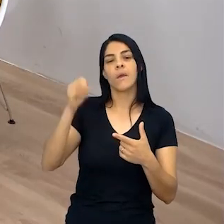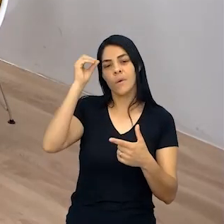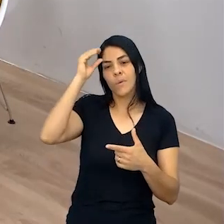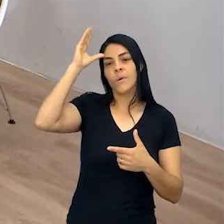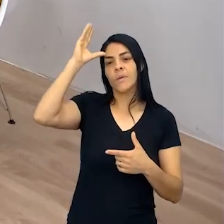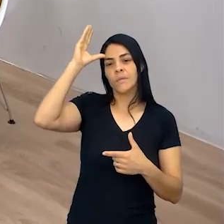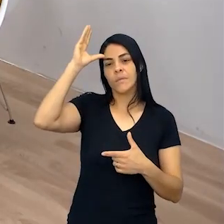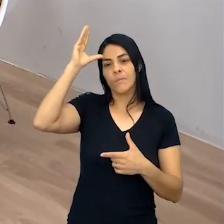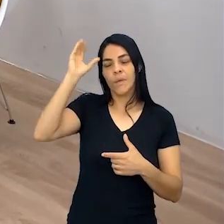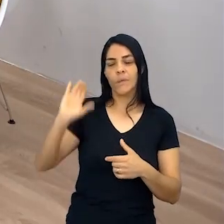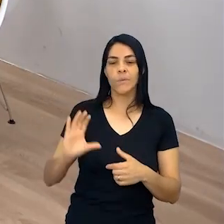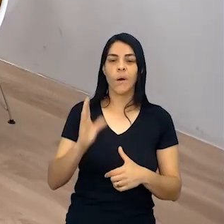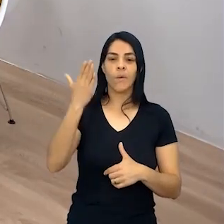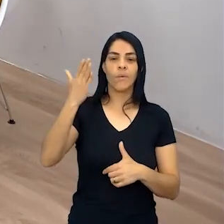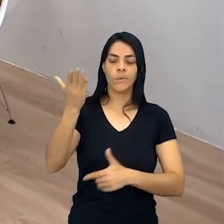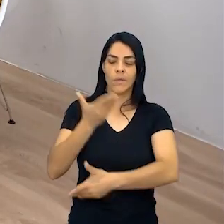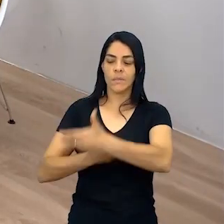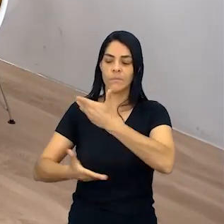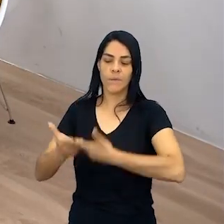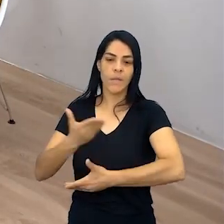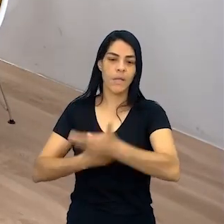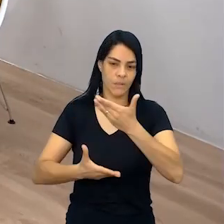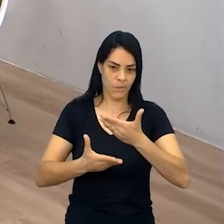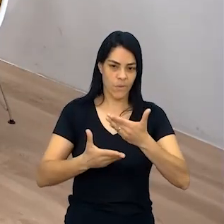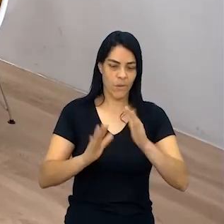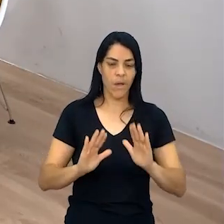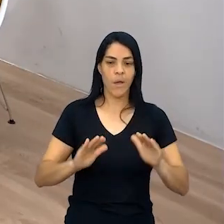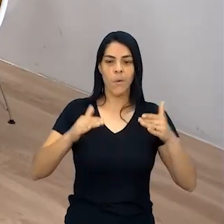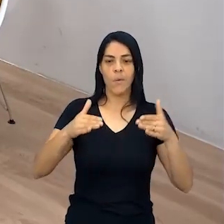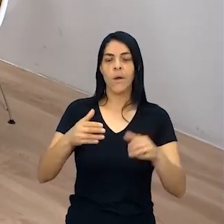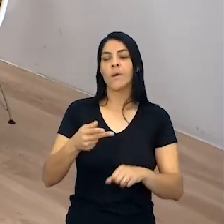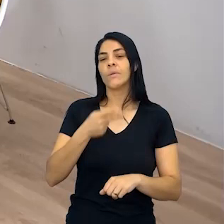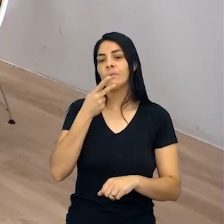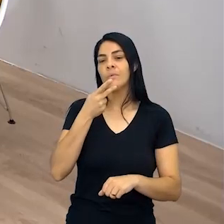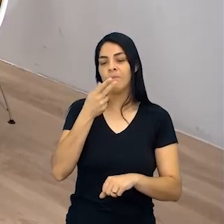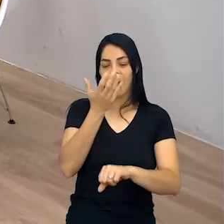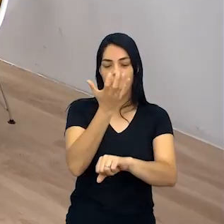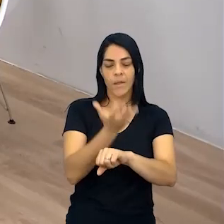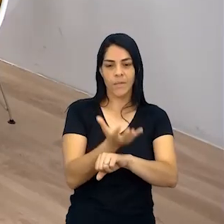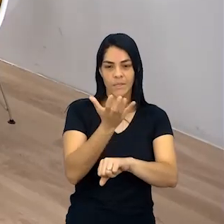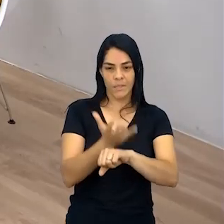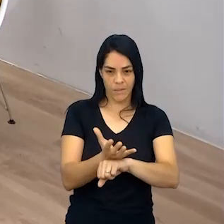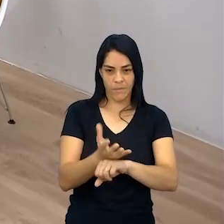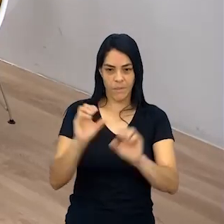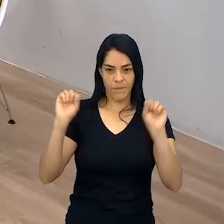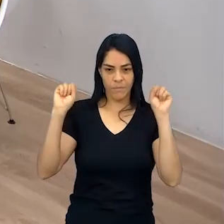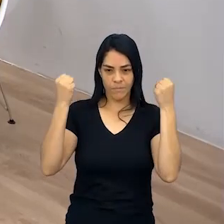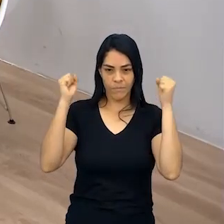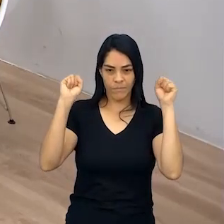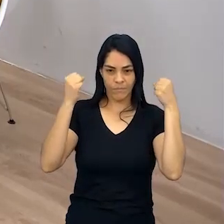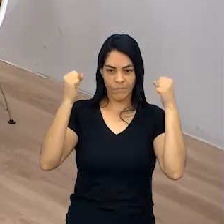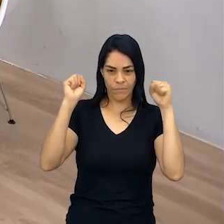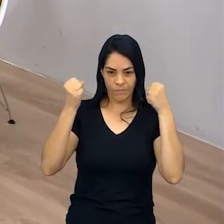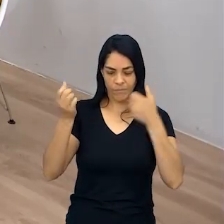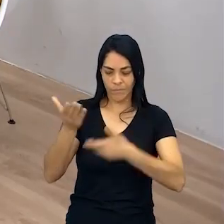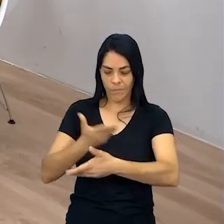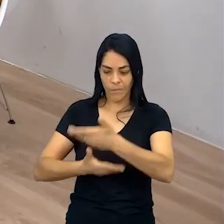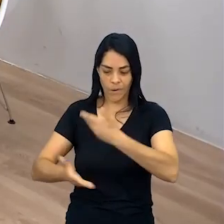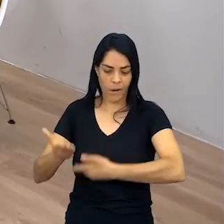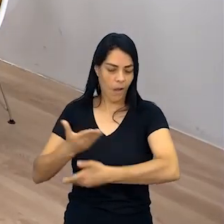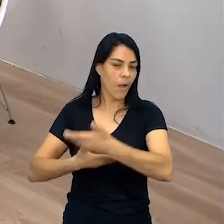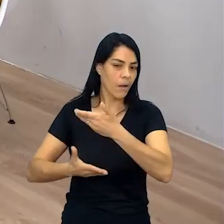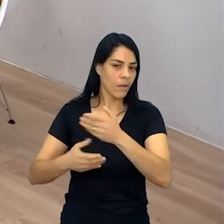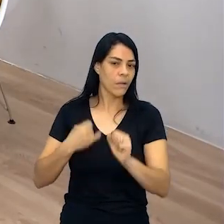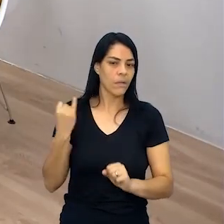Concordo. E acho que quando você traz a educação física, ela pode ser um grande aliado para as demais línguas fazerem essa conversa,